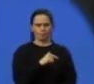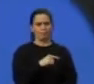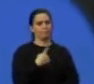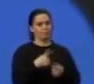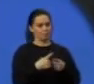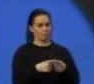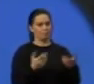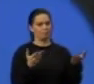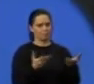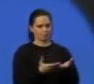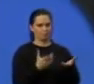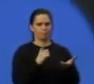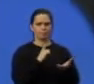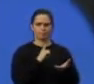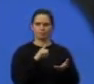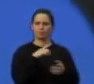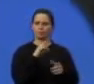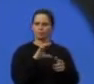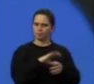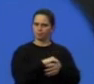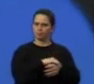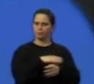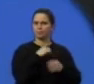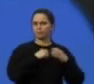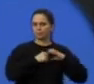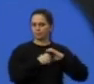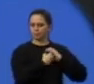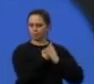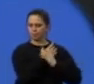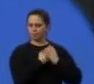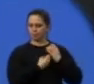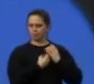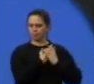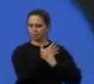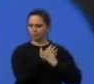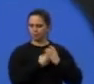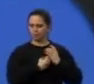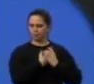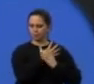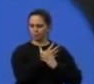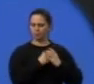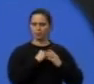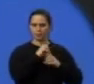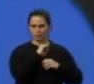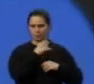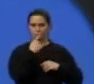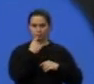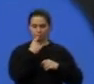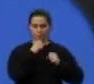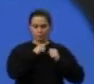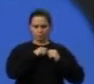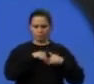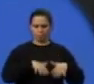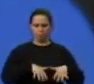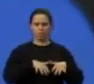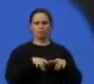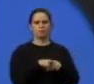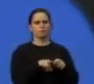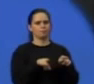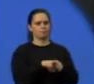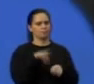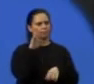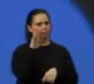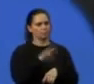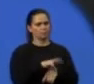nós temos primeiro a circulação, no caso de uma hemorragia, verifica-se